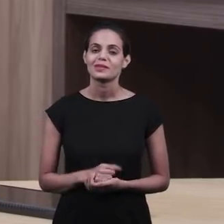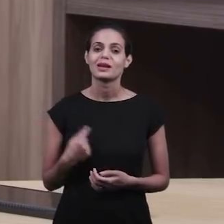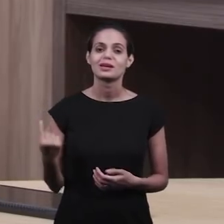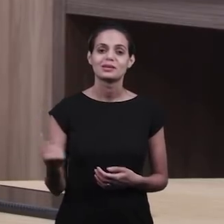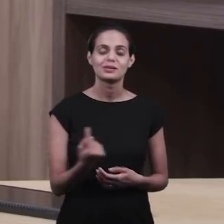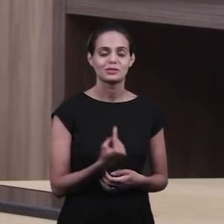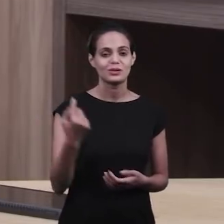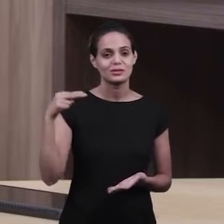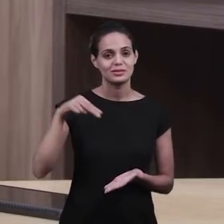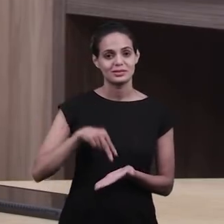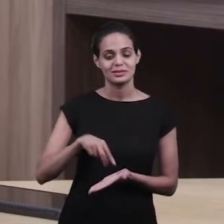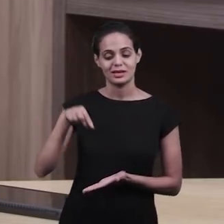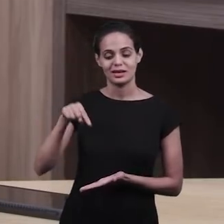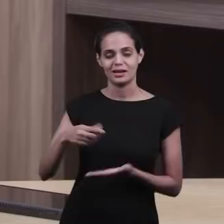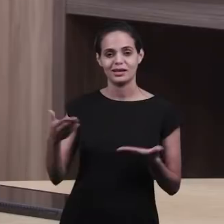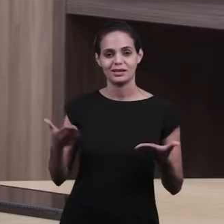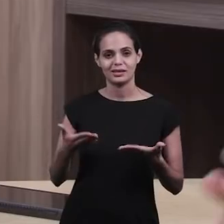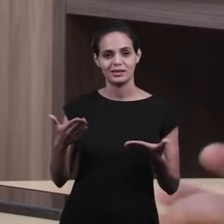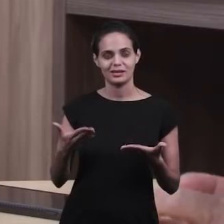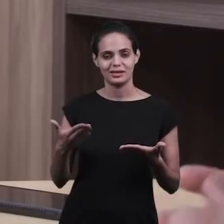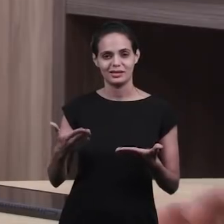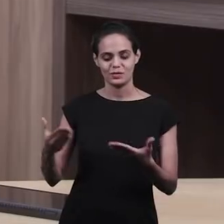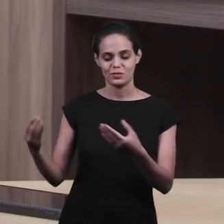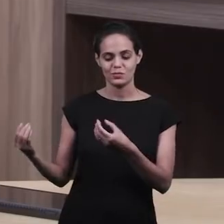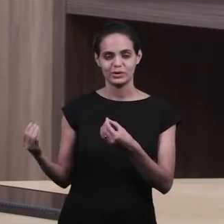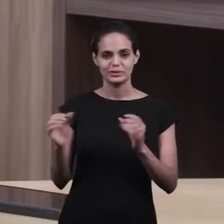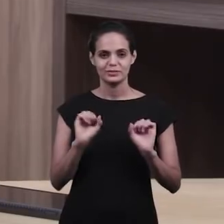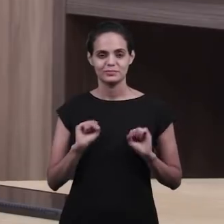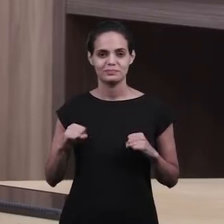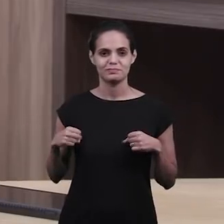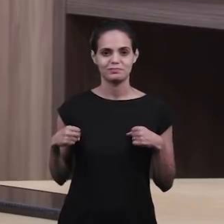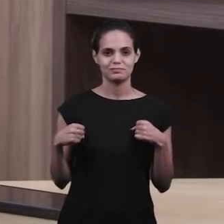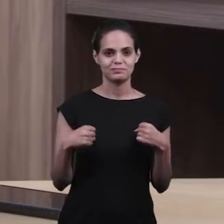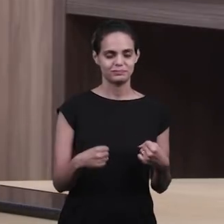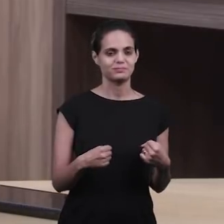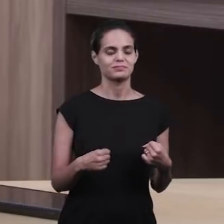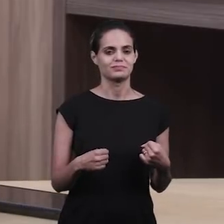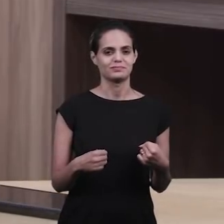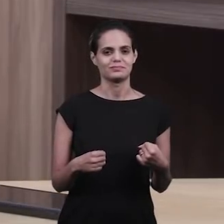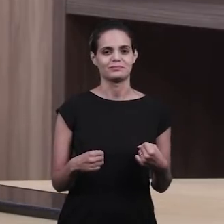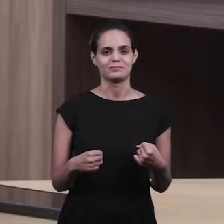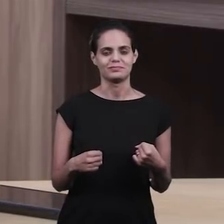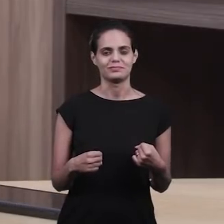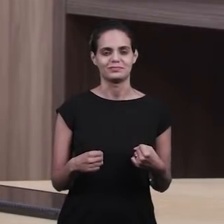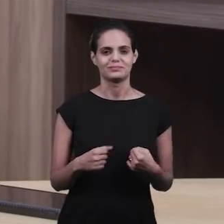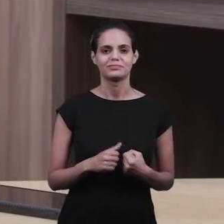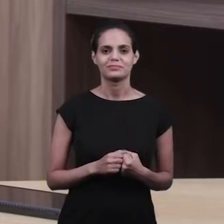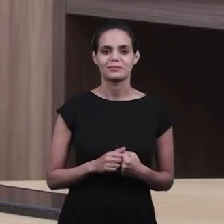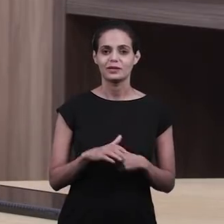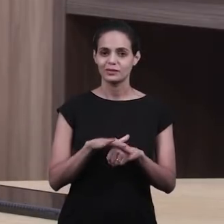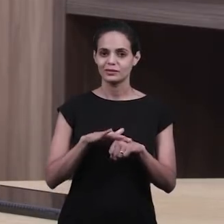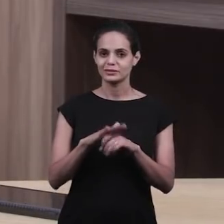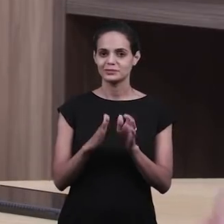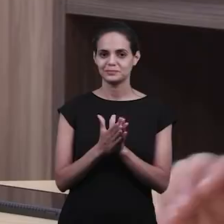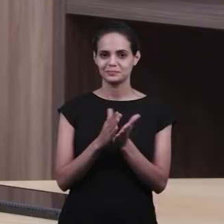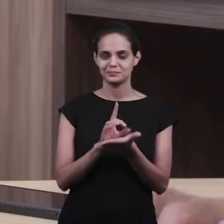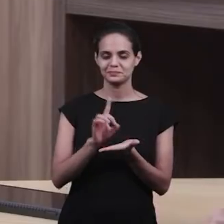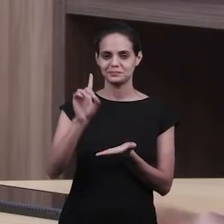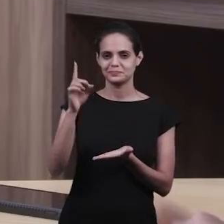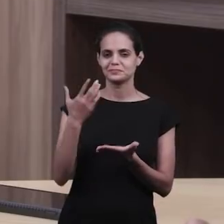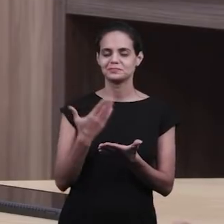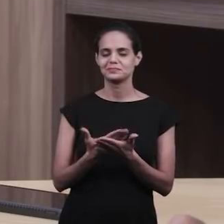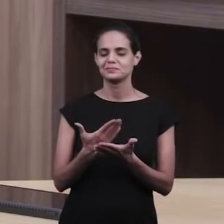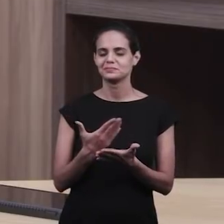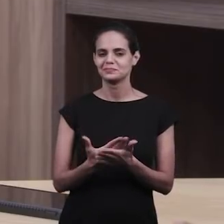né, do ensino que está sendo transmitido. Isso aqui está sendo mais do que uma conversa bíblica, está sendo uma aula que a gente está tendo. Não